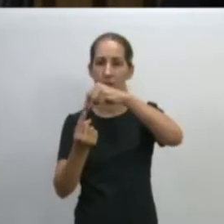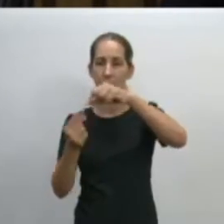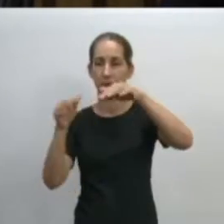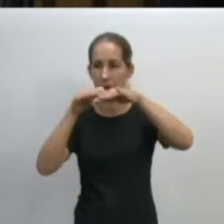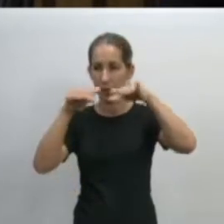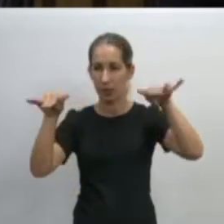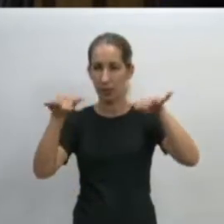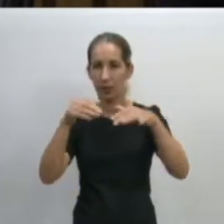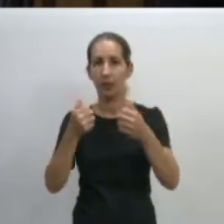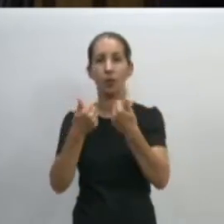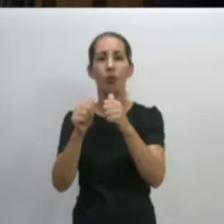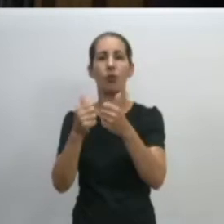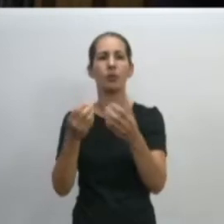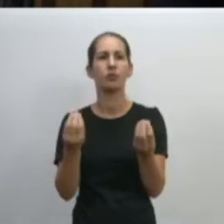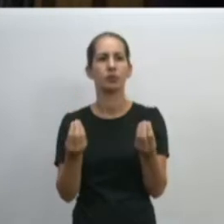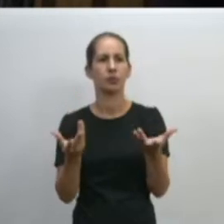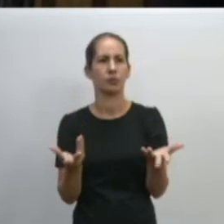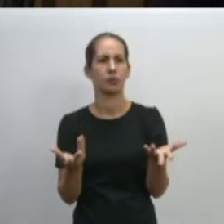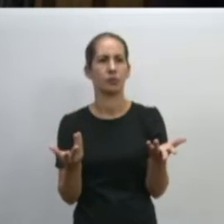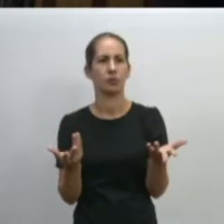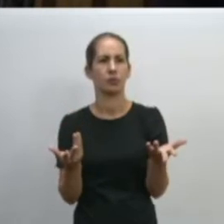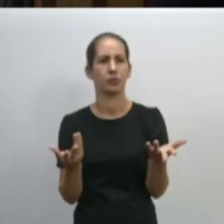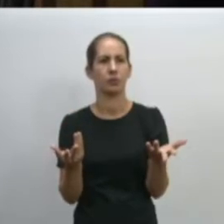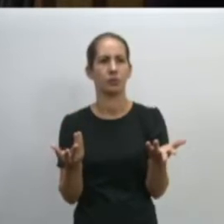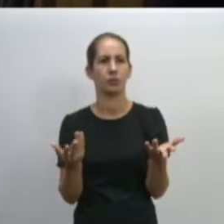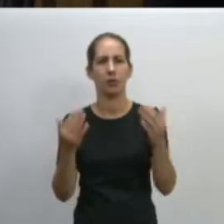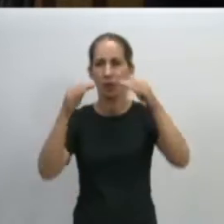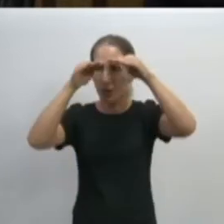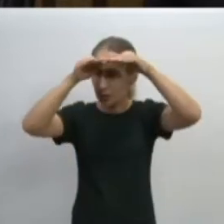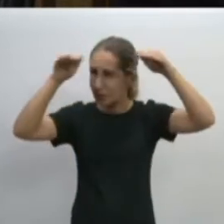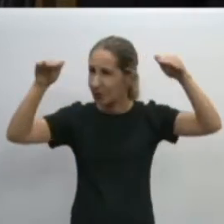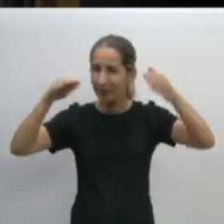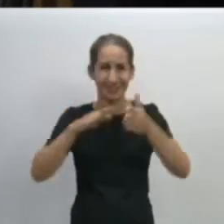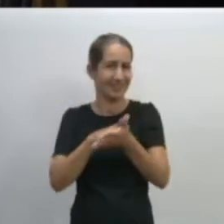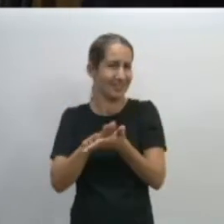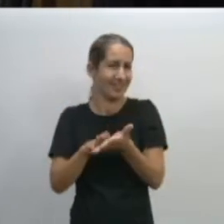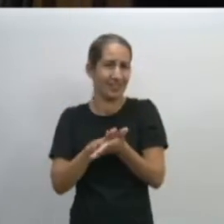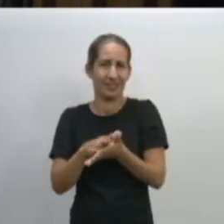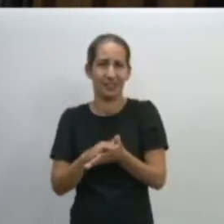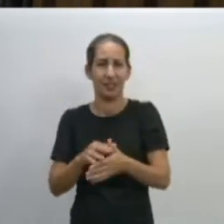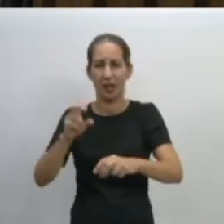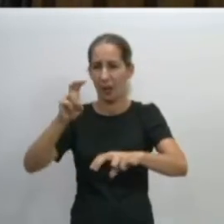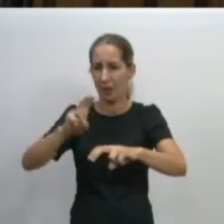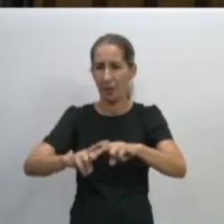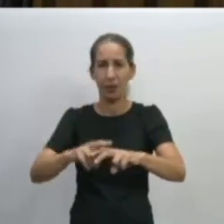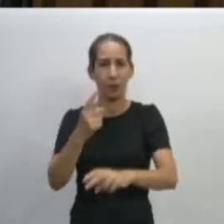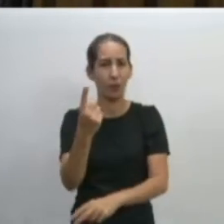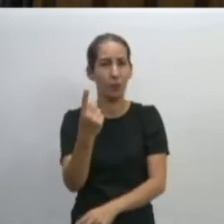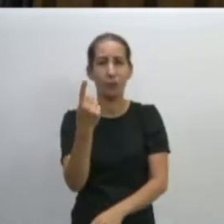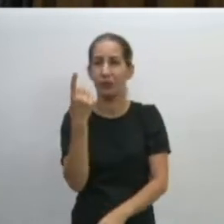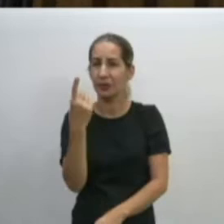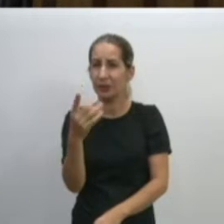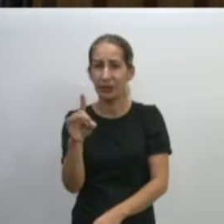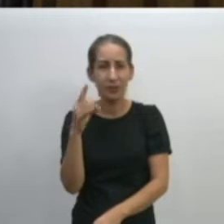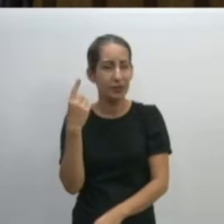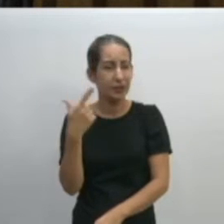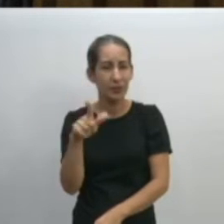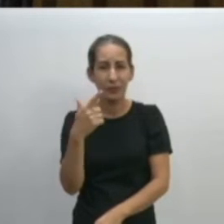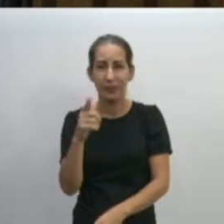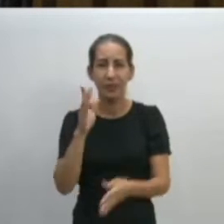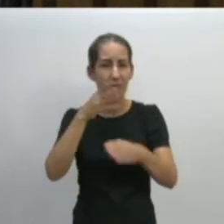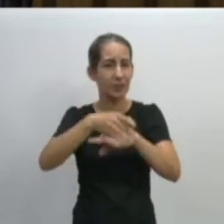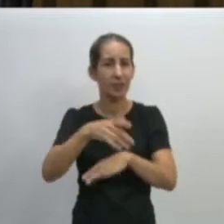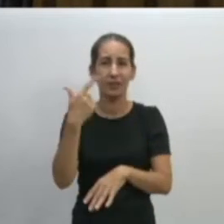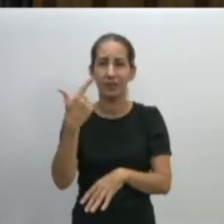colocados em Natal? Abrigos que eu acho que não abriga nada, que não tem um banco sequer, que não tem acessibilidade, e